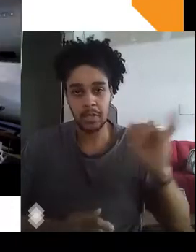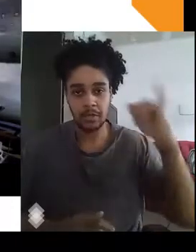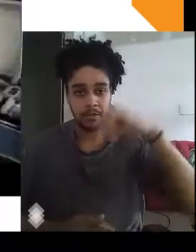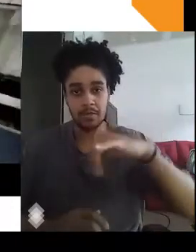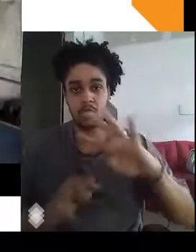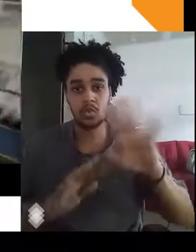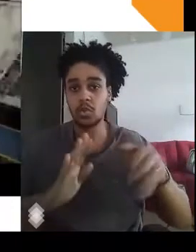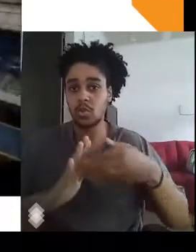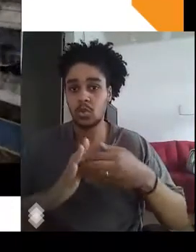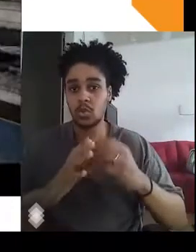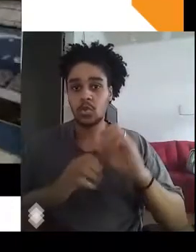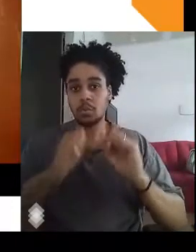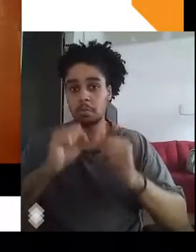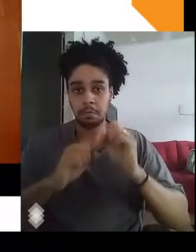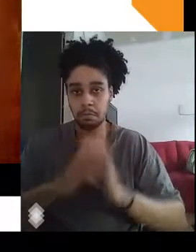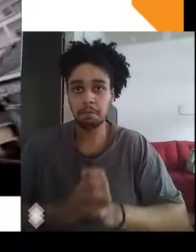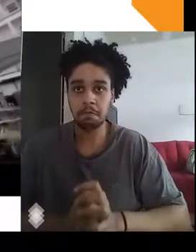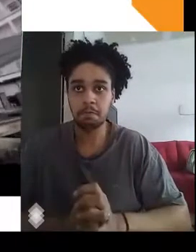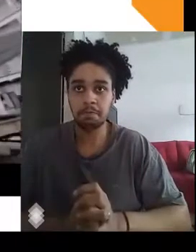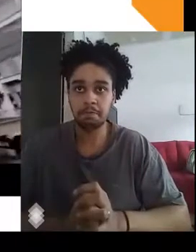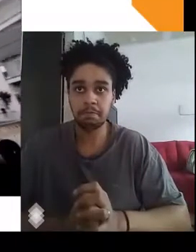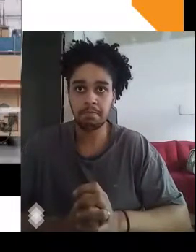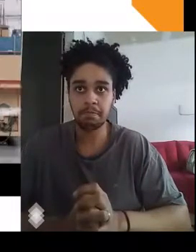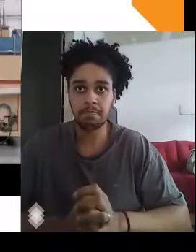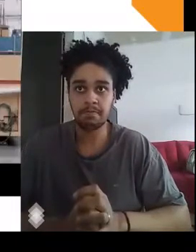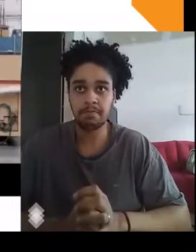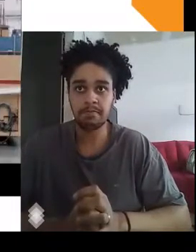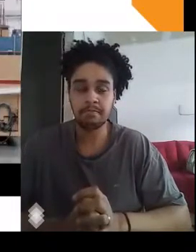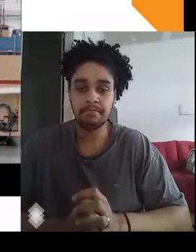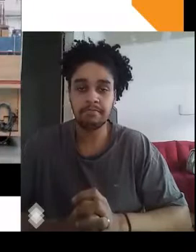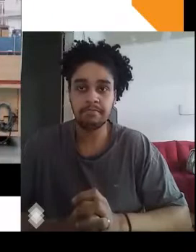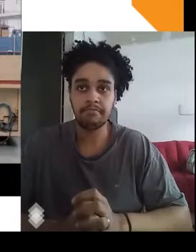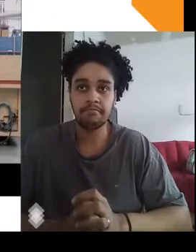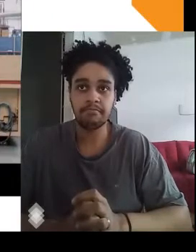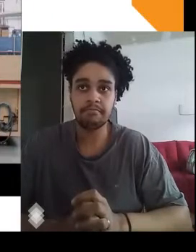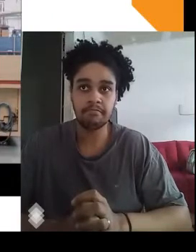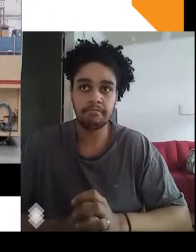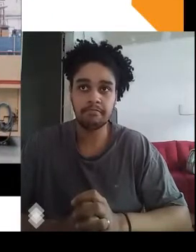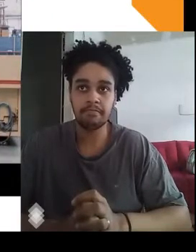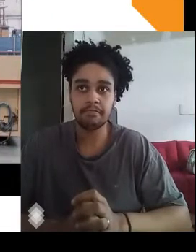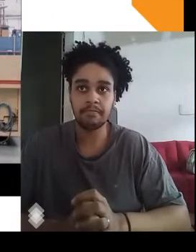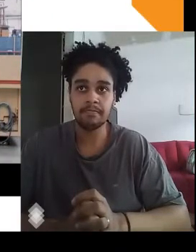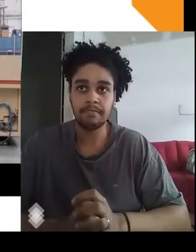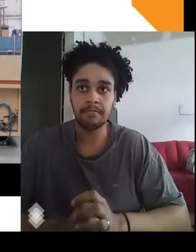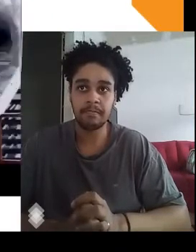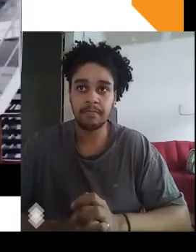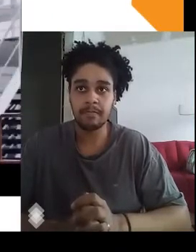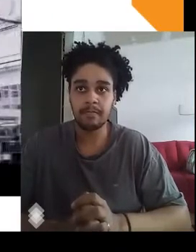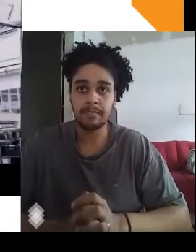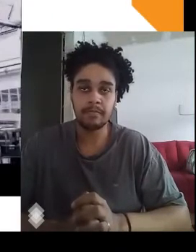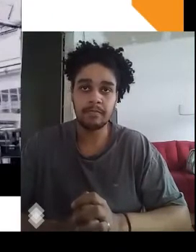charuto do avião, por assim dizer, é todo montado. Na etapa seguinte, as asas são acopladas e na terceira posição de montagem, as caudas